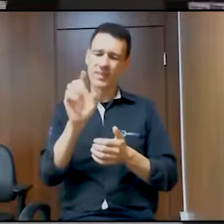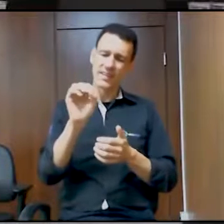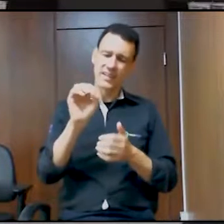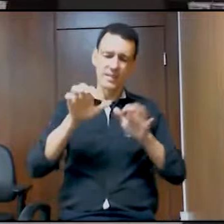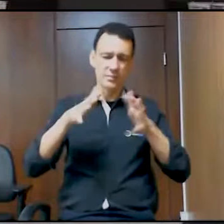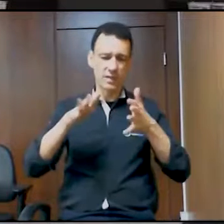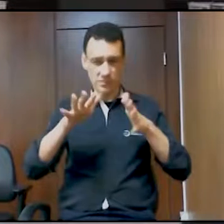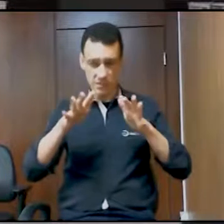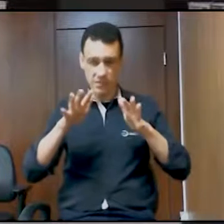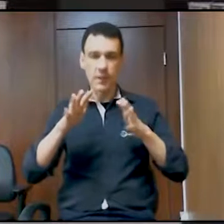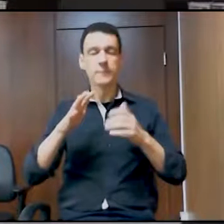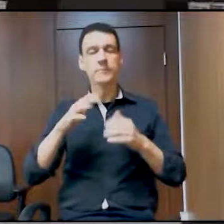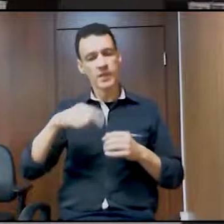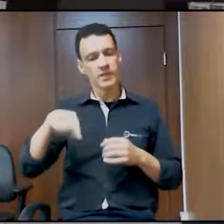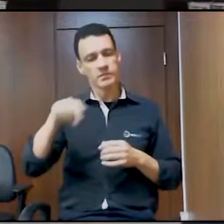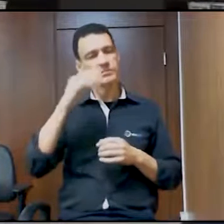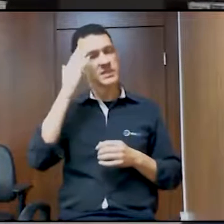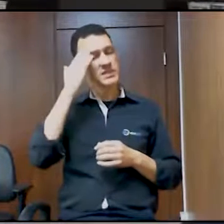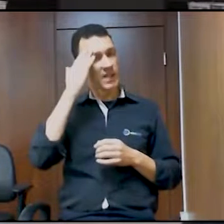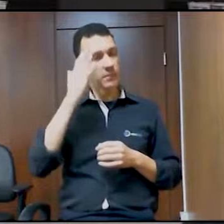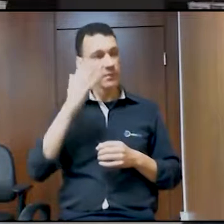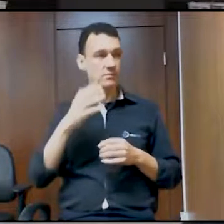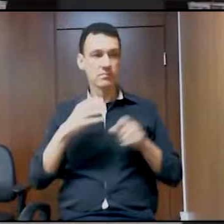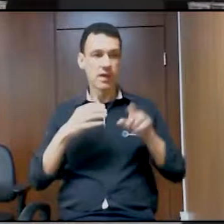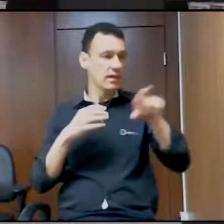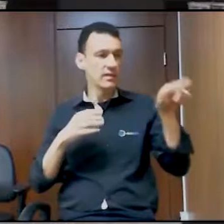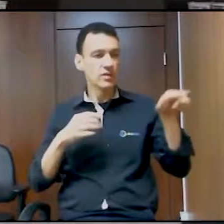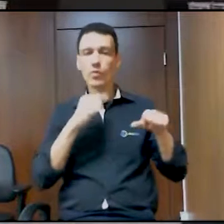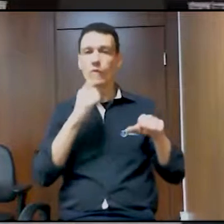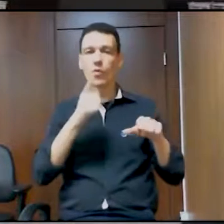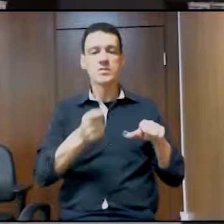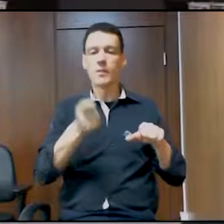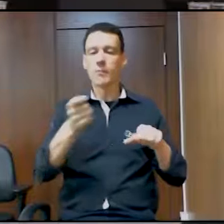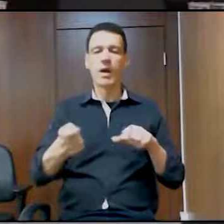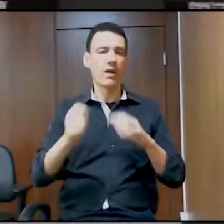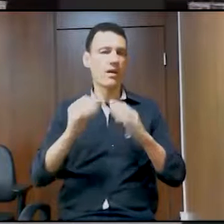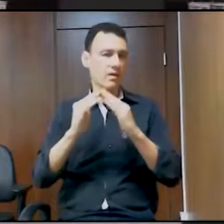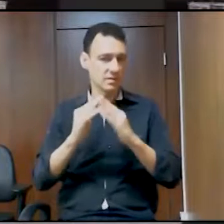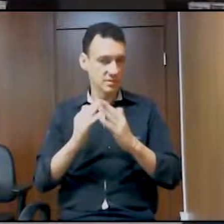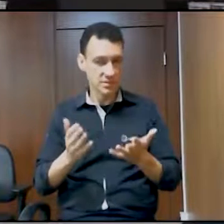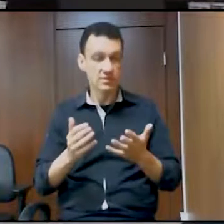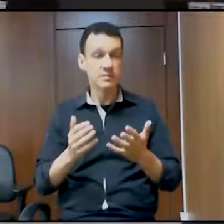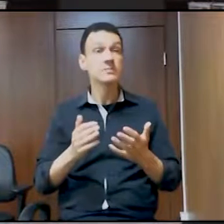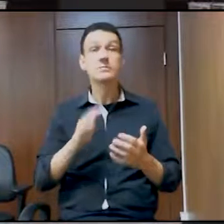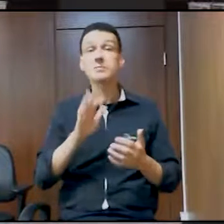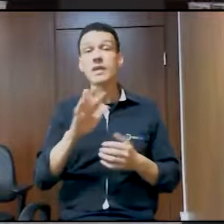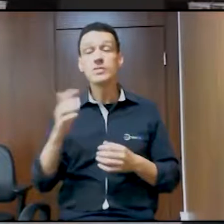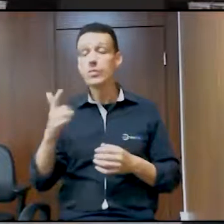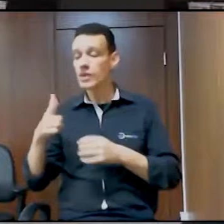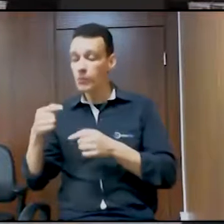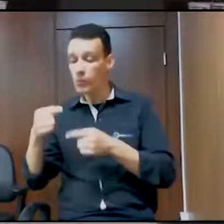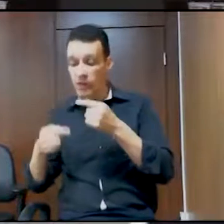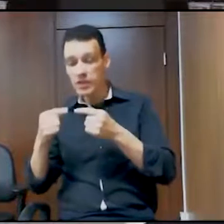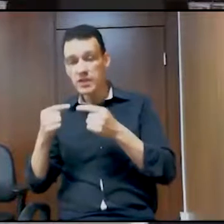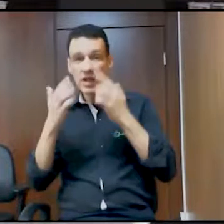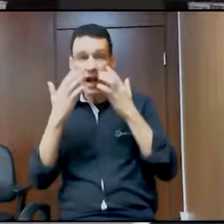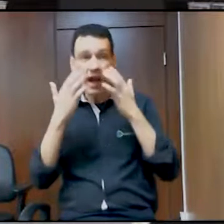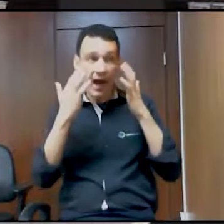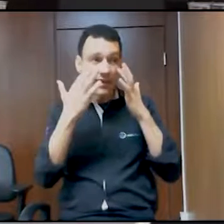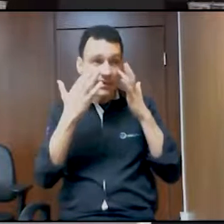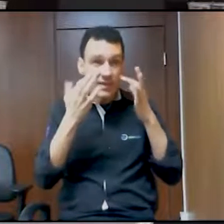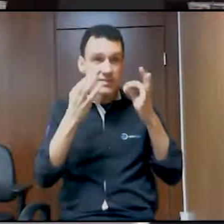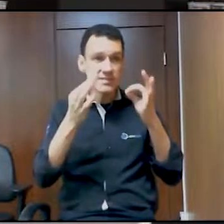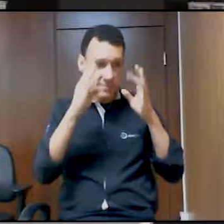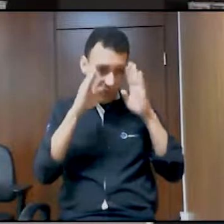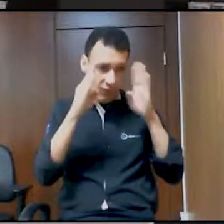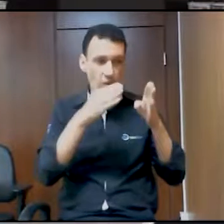um componente que era não conseguir pagar a habitação na situação de rua, mas não haviam políticas que olhavam para isso. O que se olhava